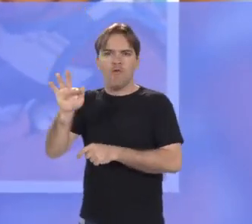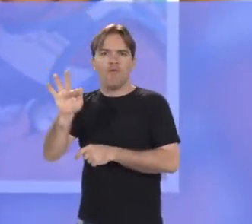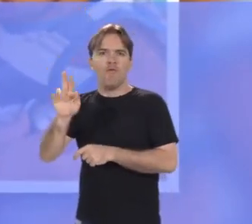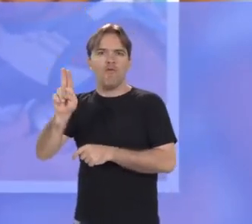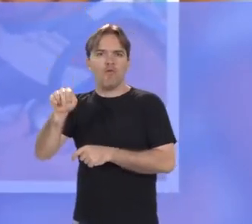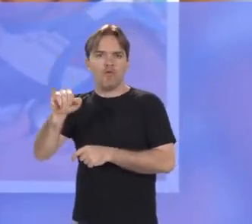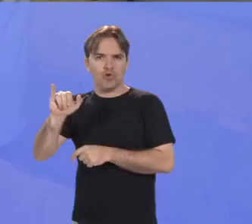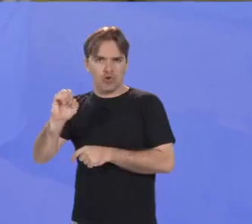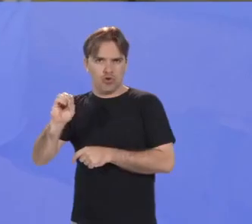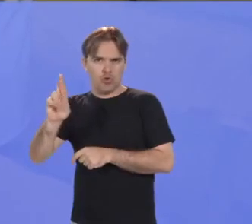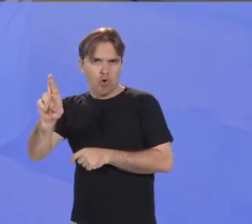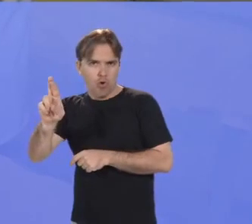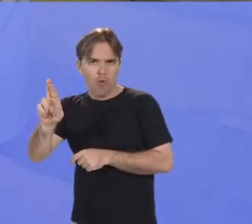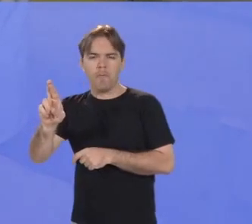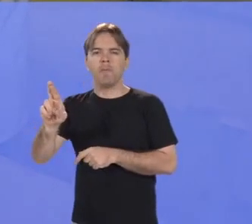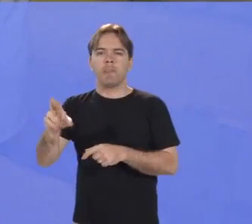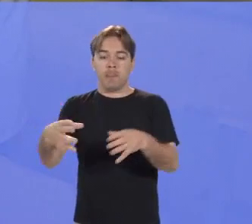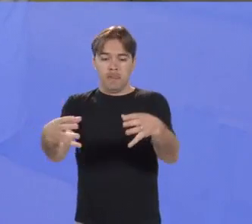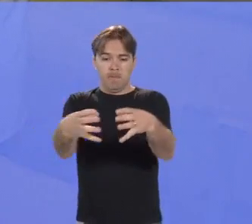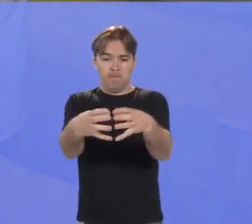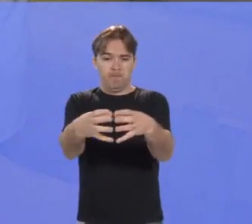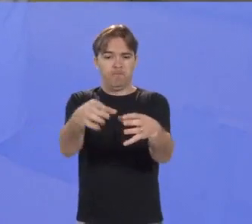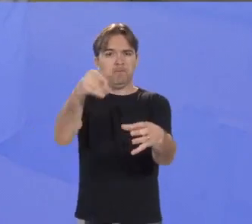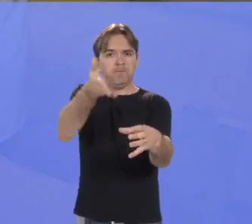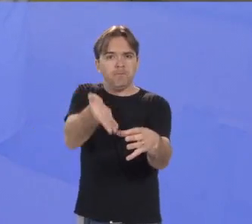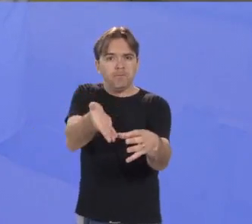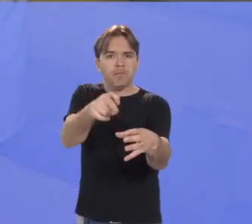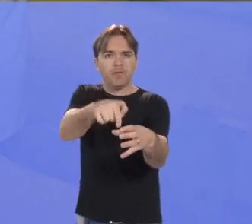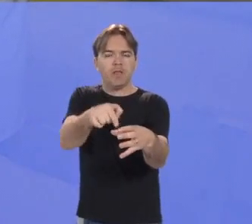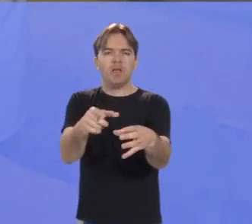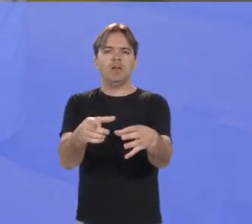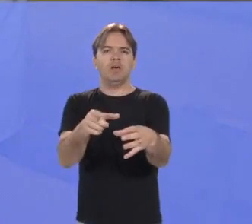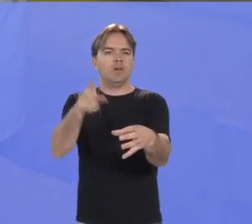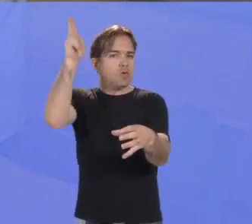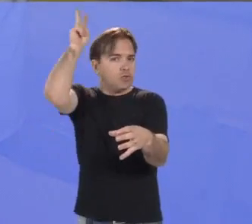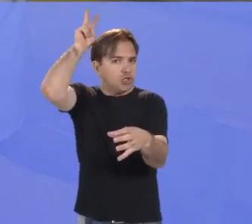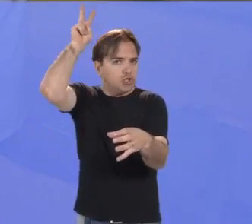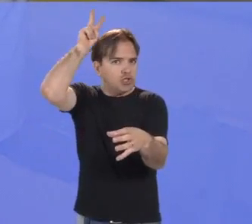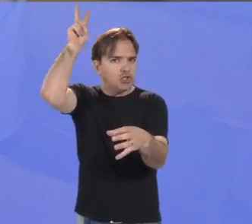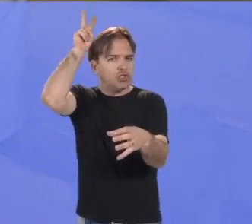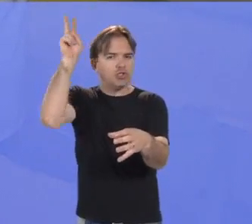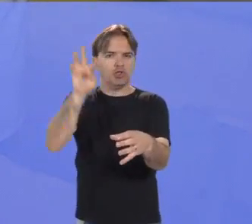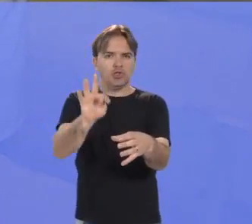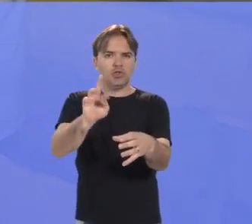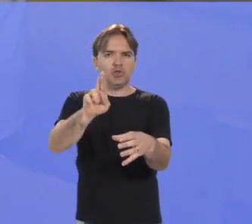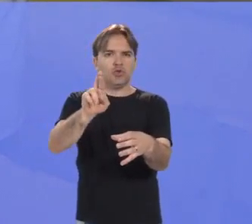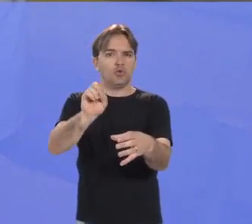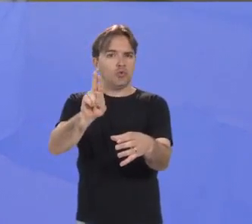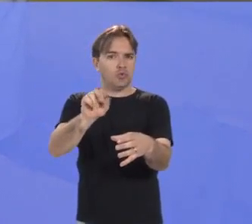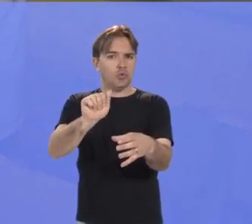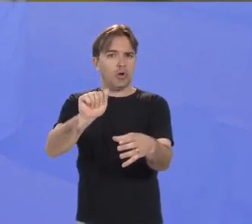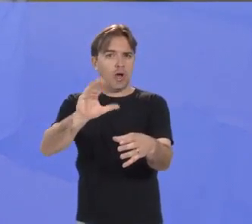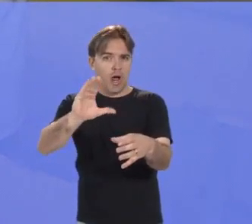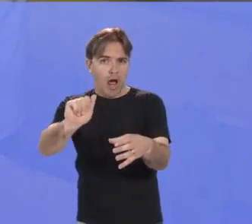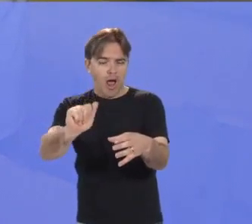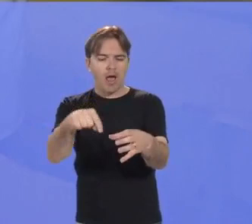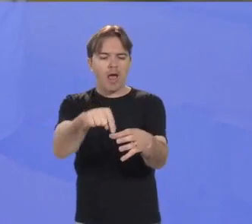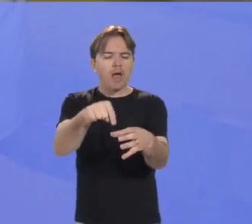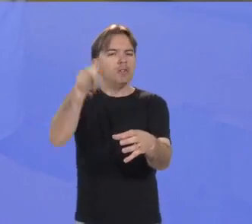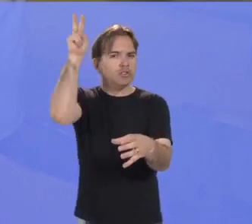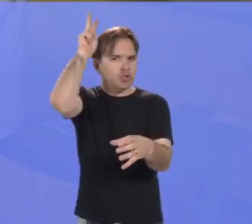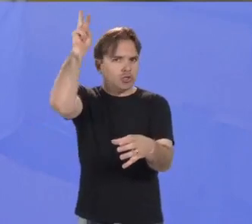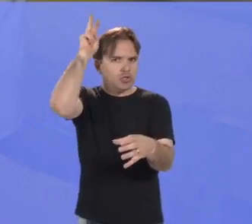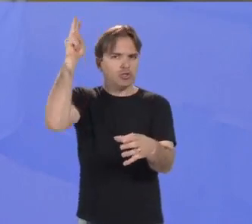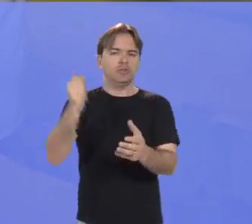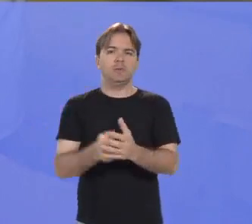Belas, Pernambuco. Nós, aqui na Ilha de Assunção, em Cabrobó, investigamos a comunidade Trucá, indígena também, que estão